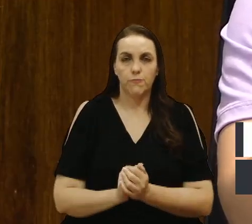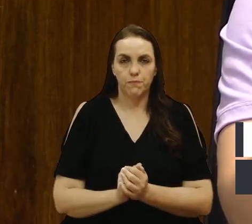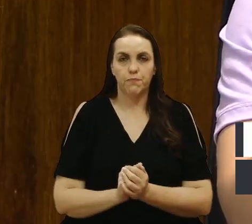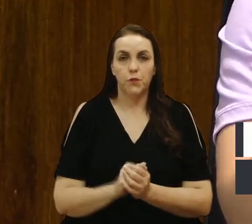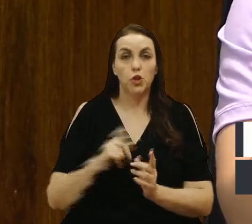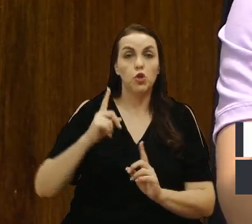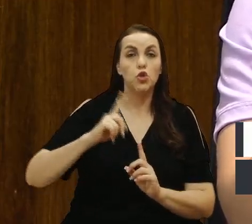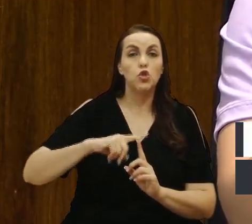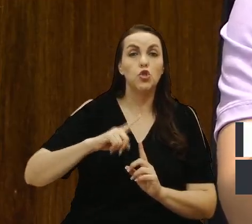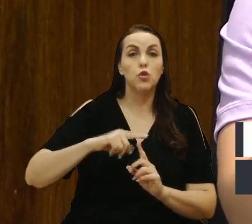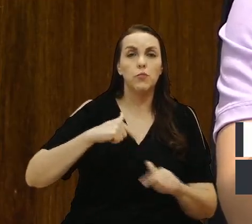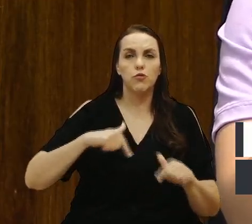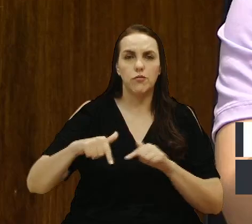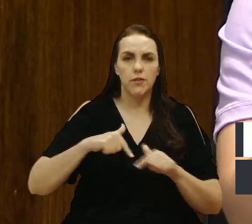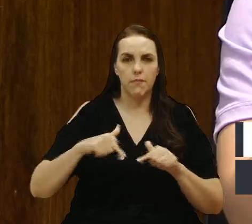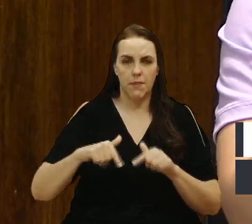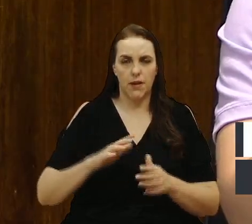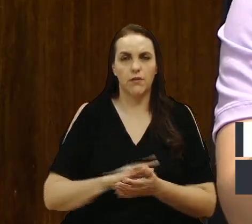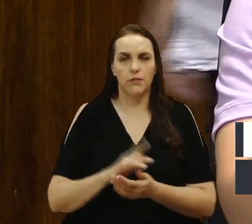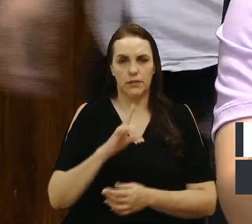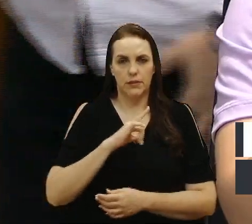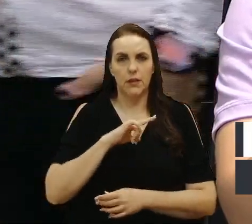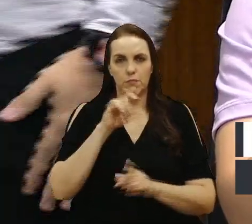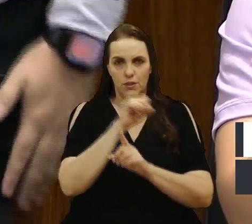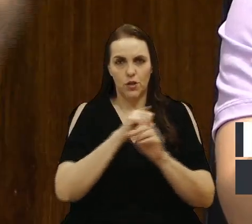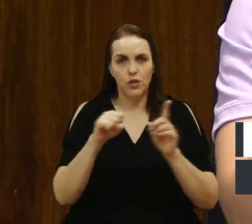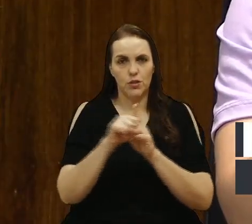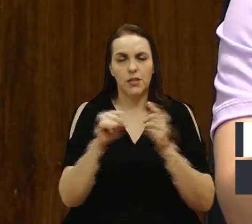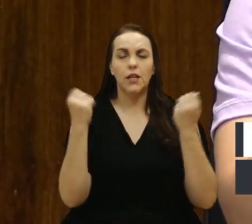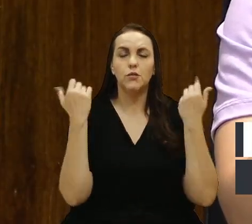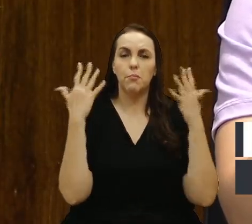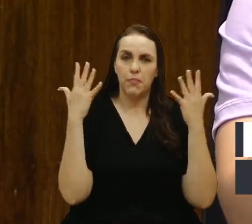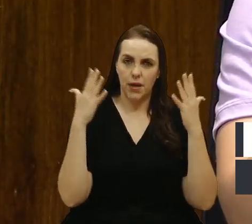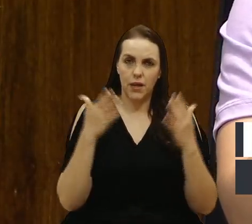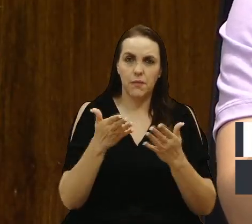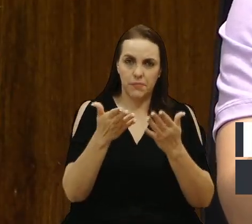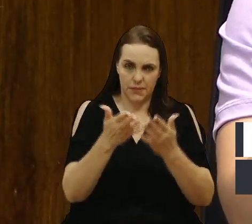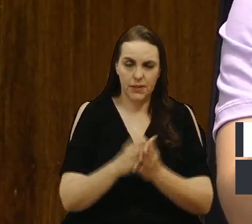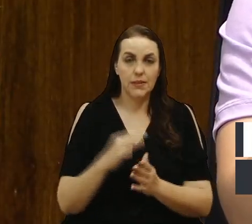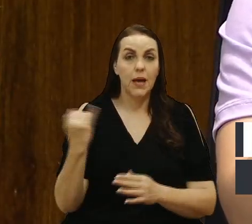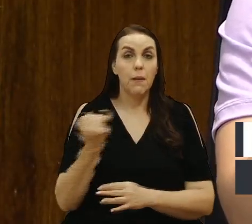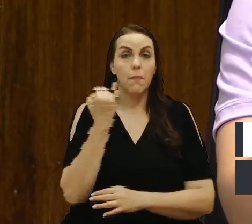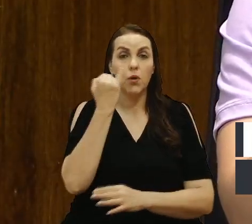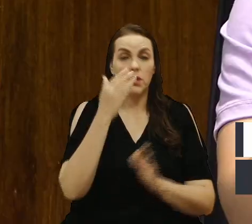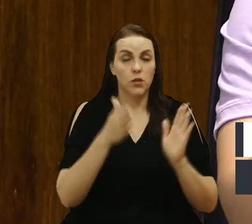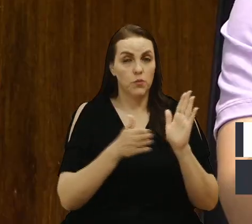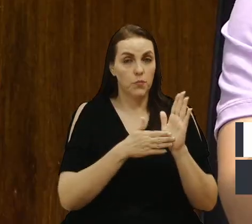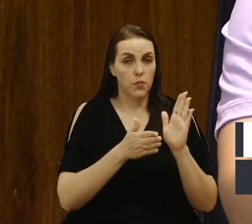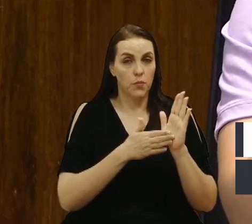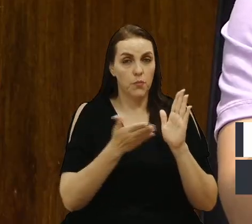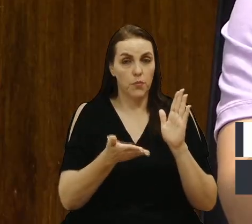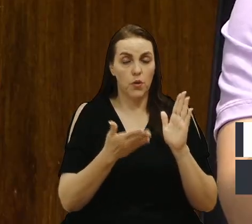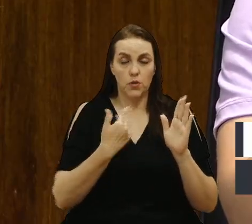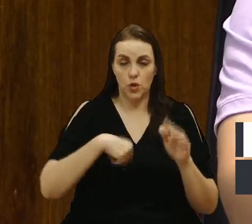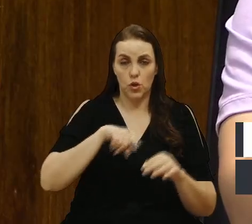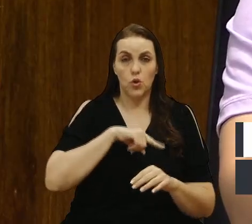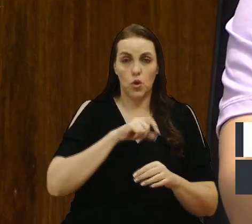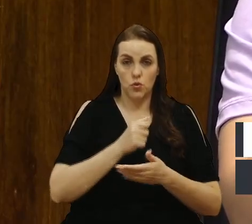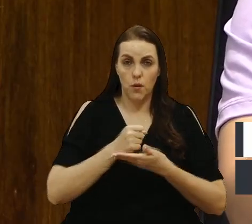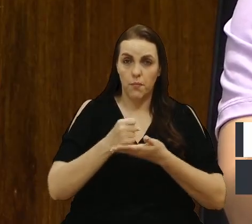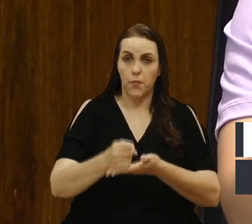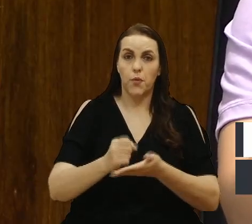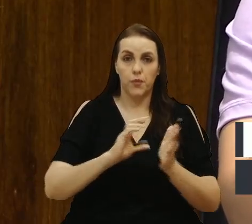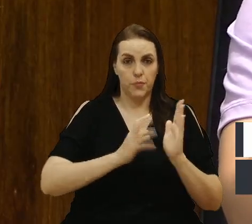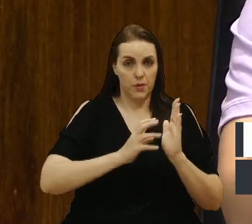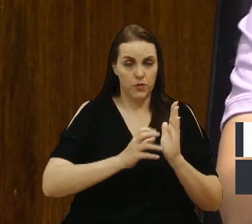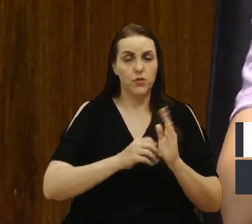tipo de trabalho que nós temos tido na nossa sociedade. Meus parabéns, né, por essa importante propositura, e conte com a nossa bancada para seguir